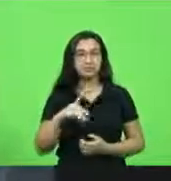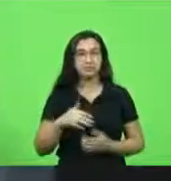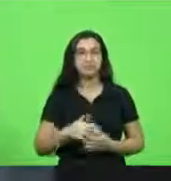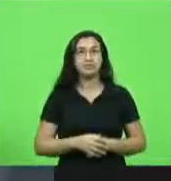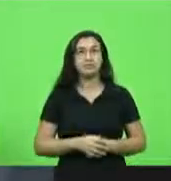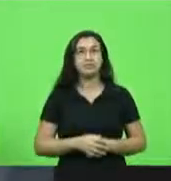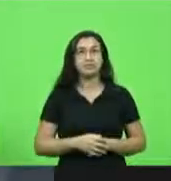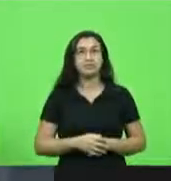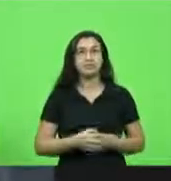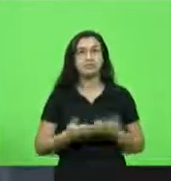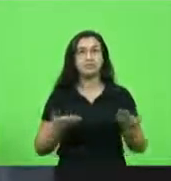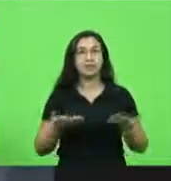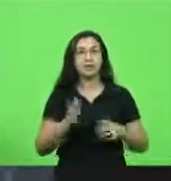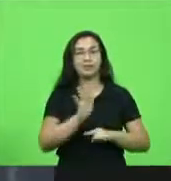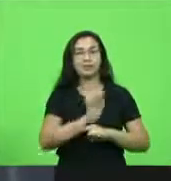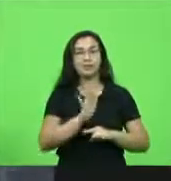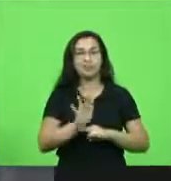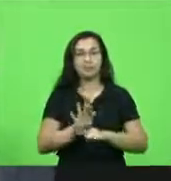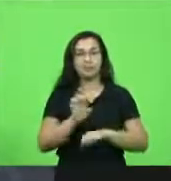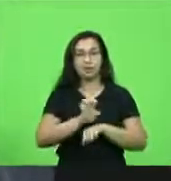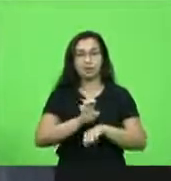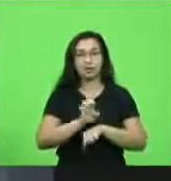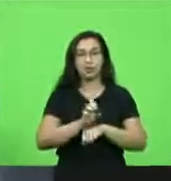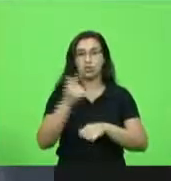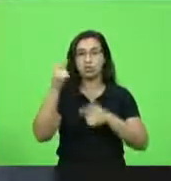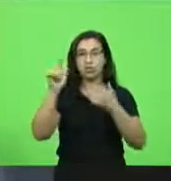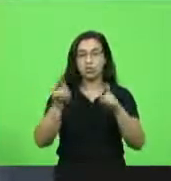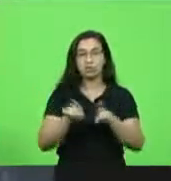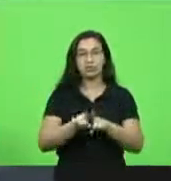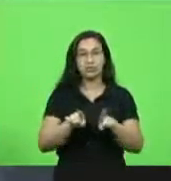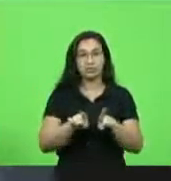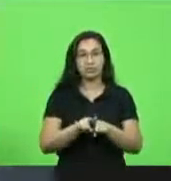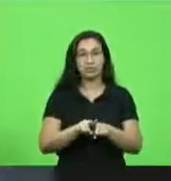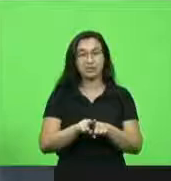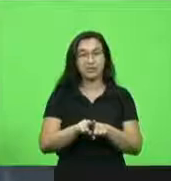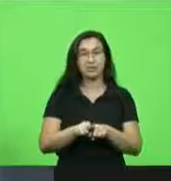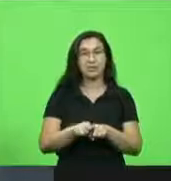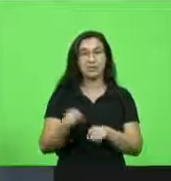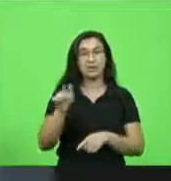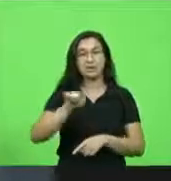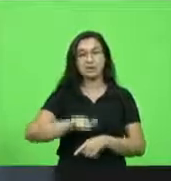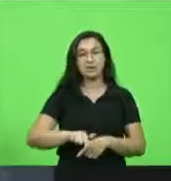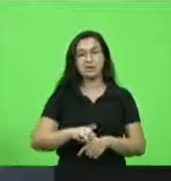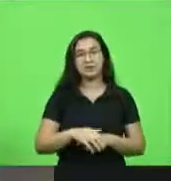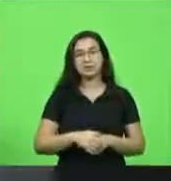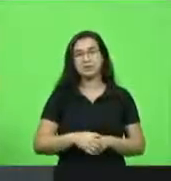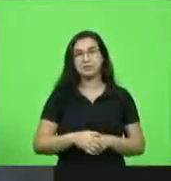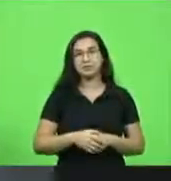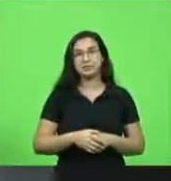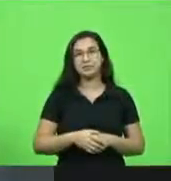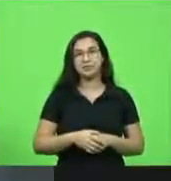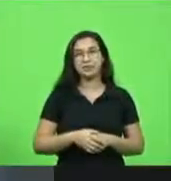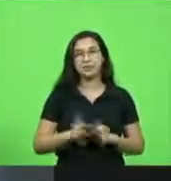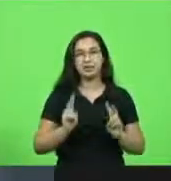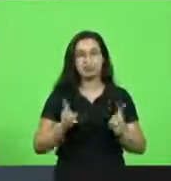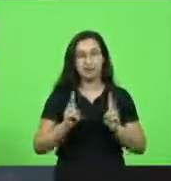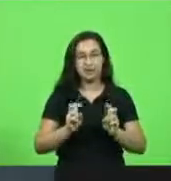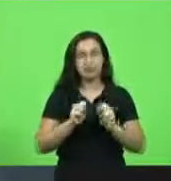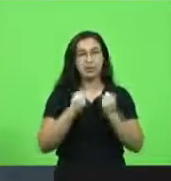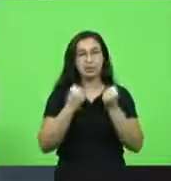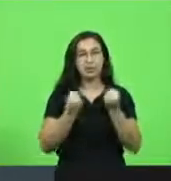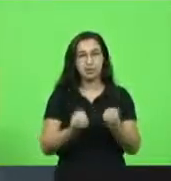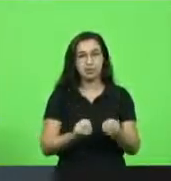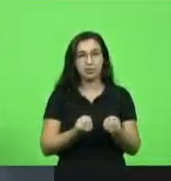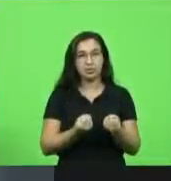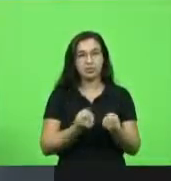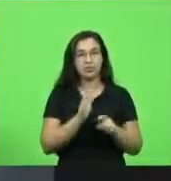fazer por esse Estado afora, para dar mais essa parcela de cooperação, estaremos aqui. firme, forte, constante, lutando para